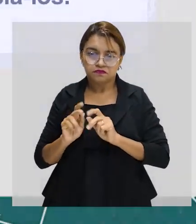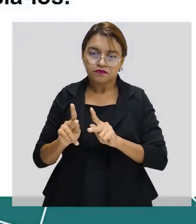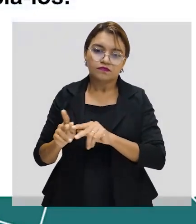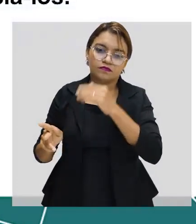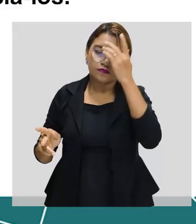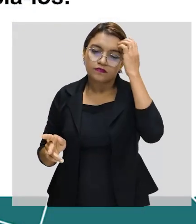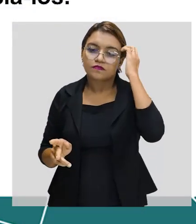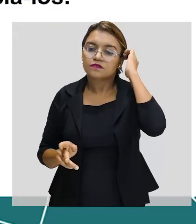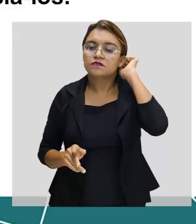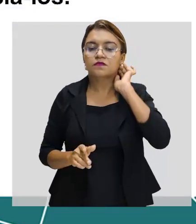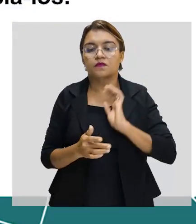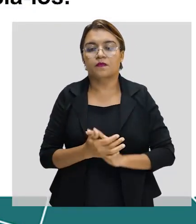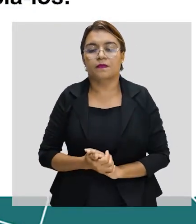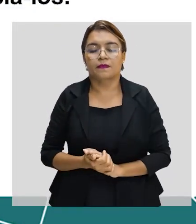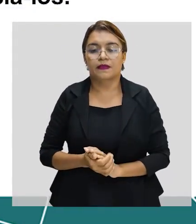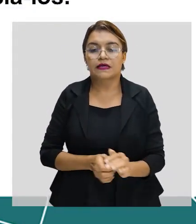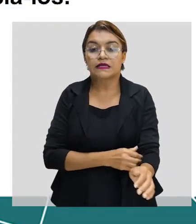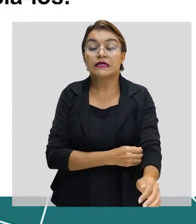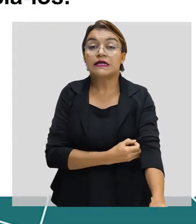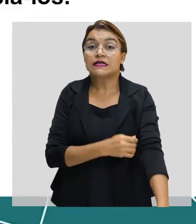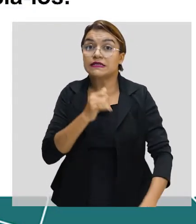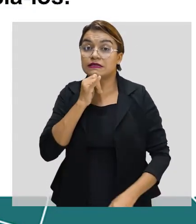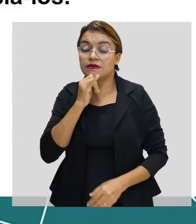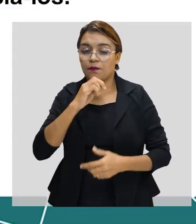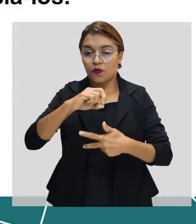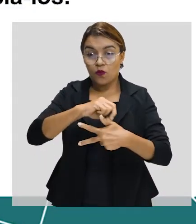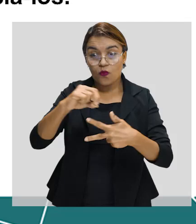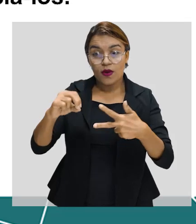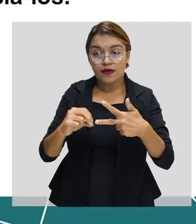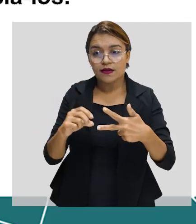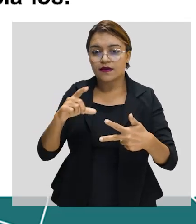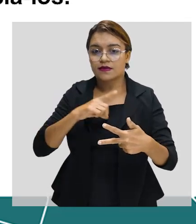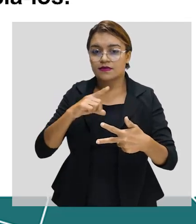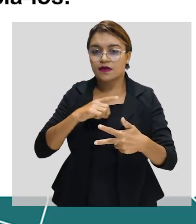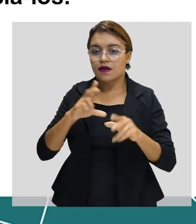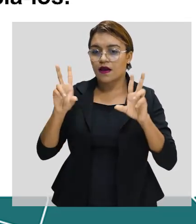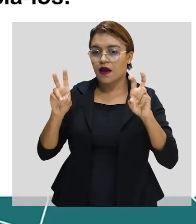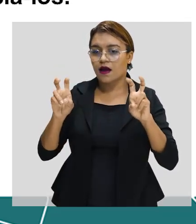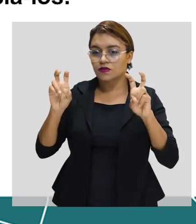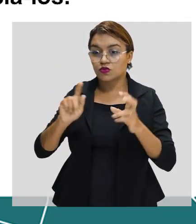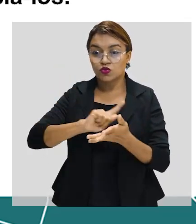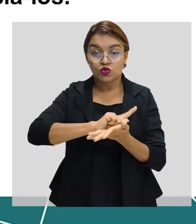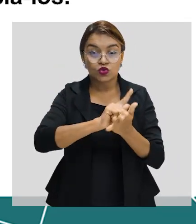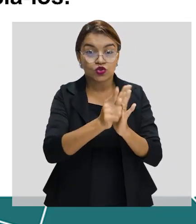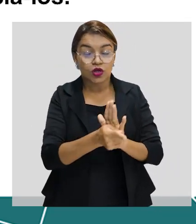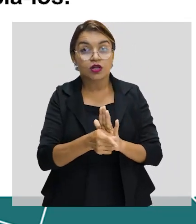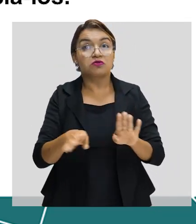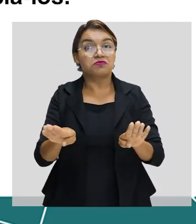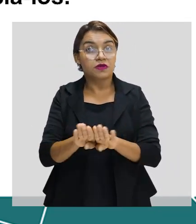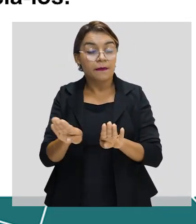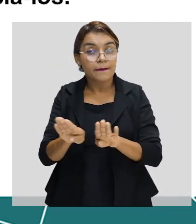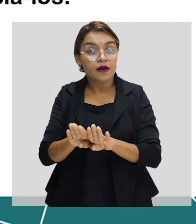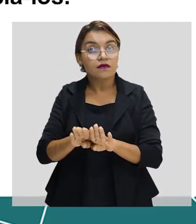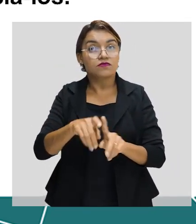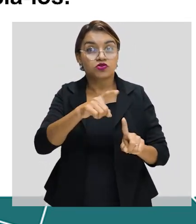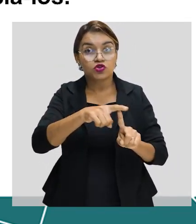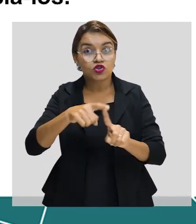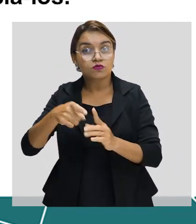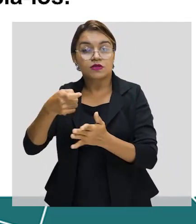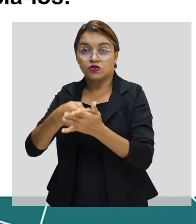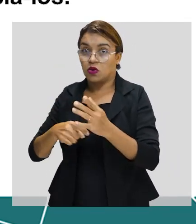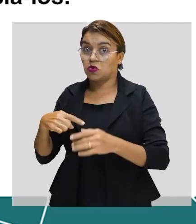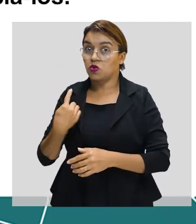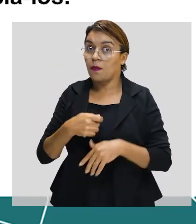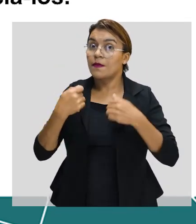E um dos assuntos que mais cai no Enem são os gêneros e os tipos textuais. Então, nós temos